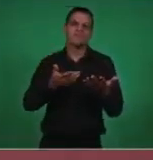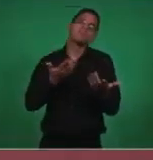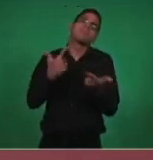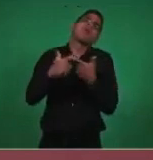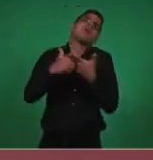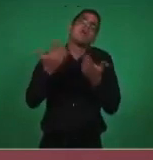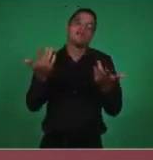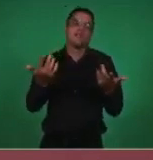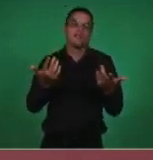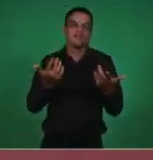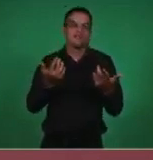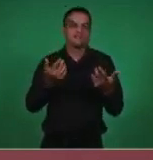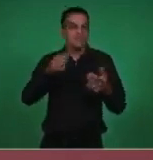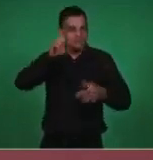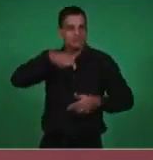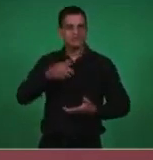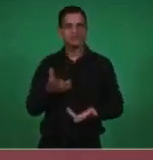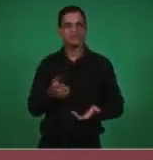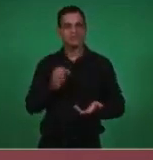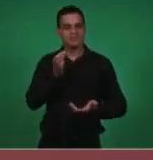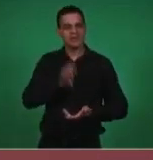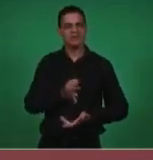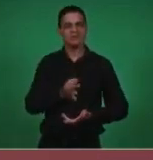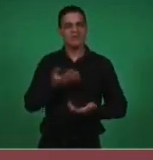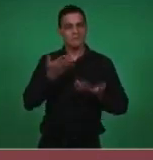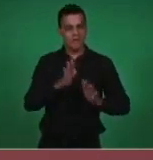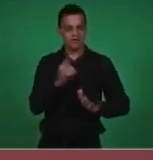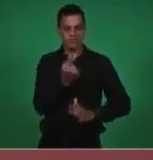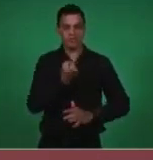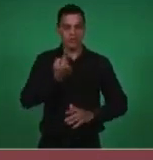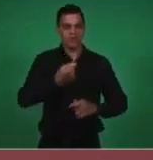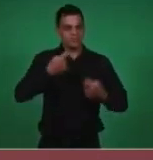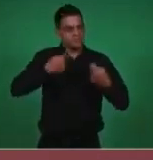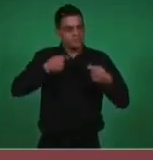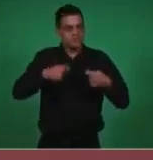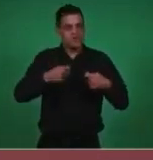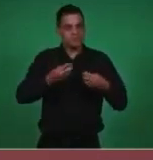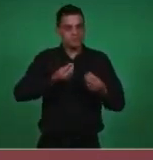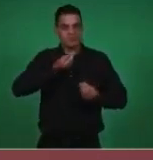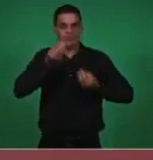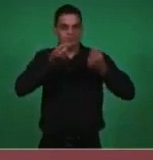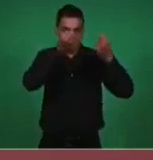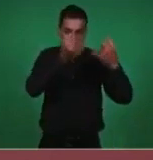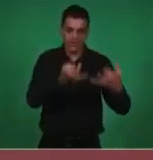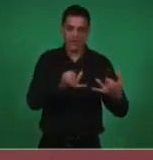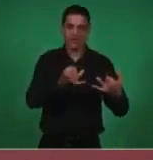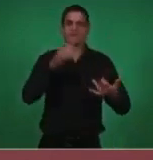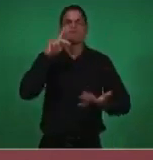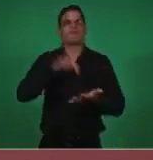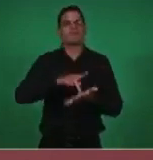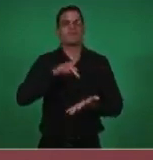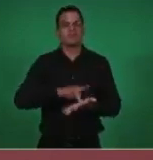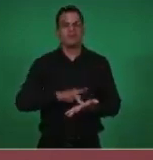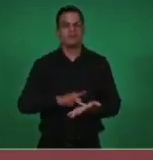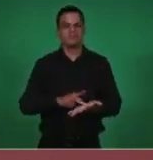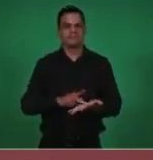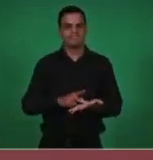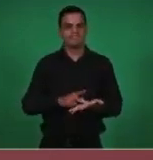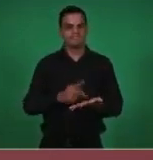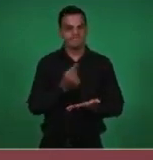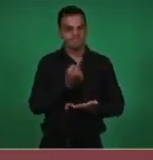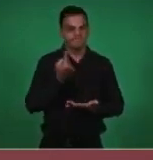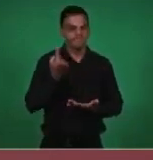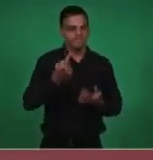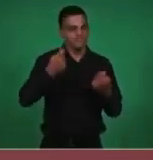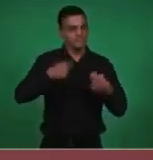nós precisamos ter uma palavra para dar para eles, para falarmos para eles a verdade. A verdade, ela